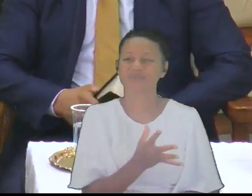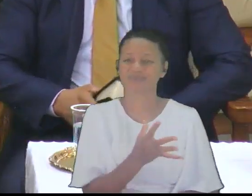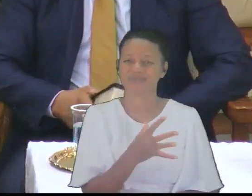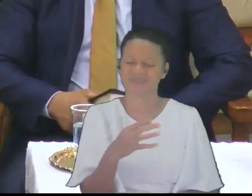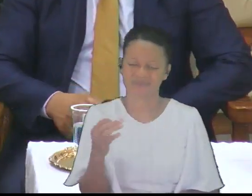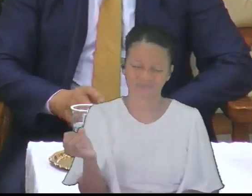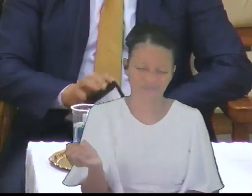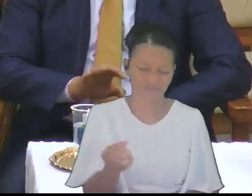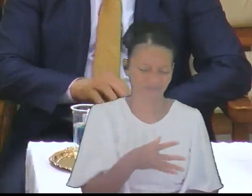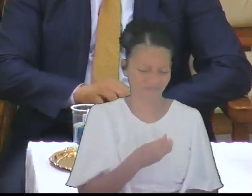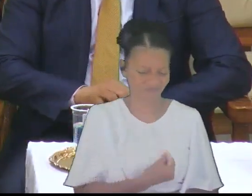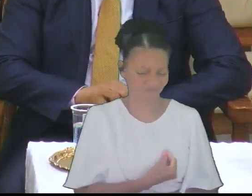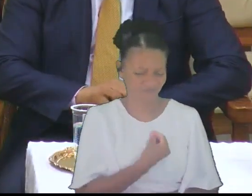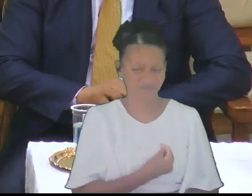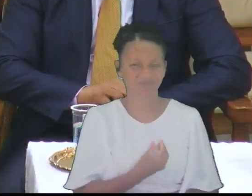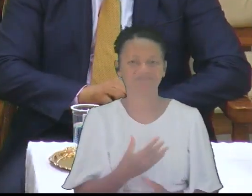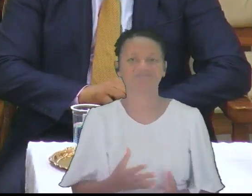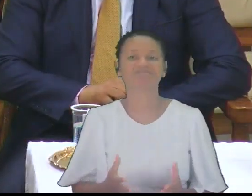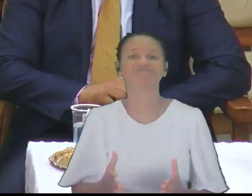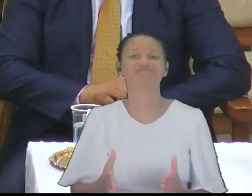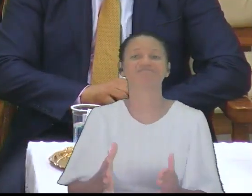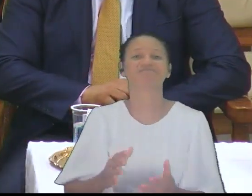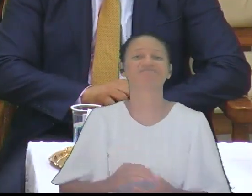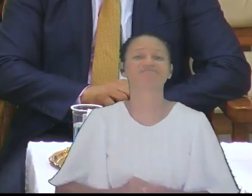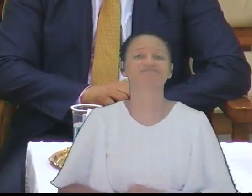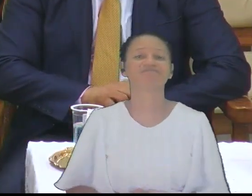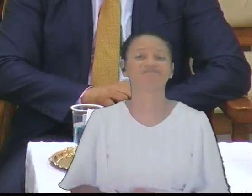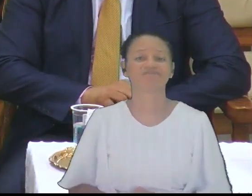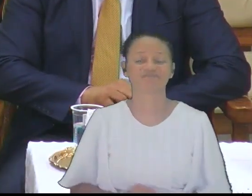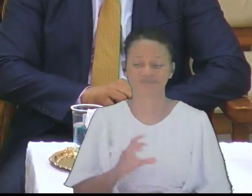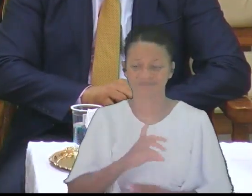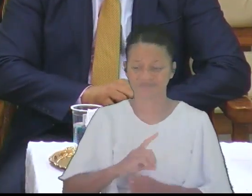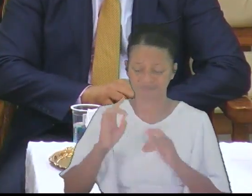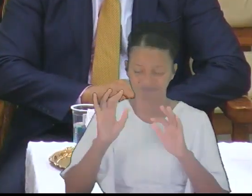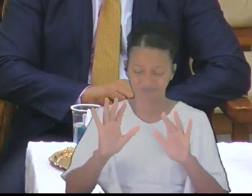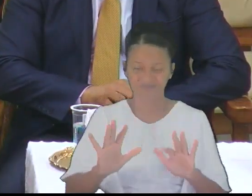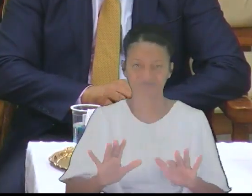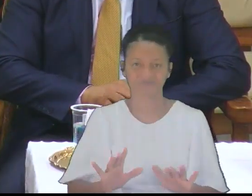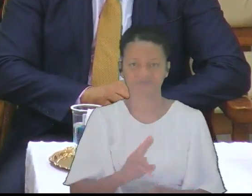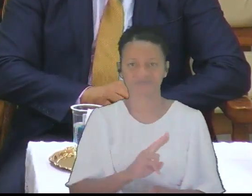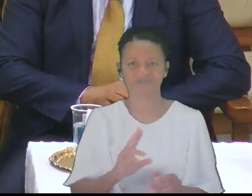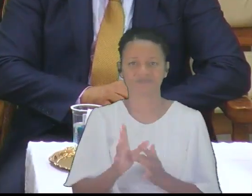novo e vivo caminho. Que Deus abençoe em nome de Jesus.